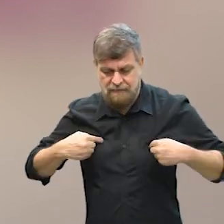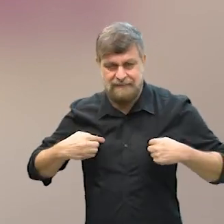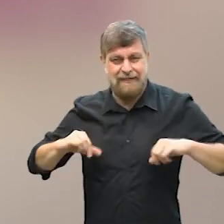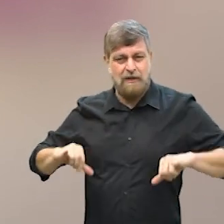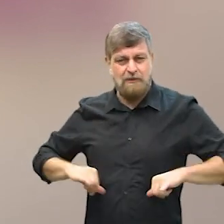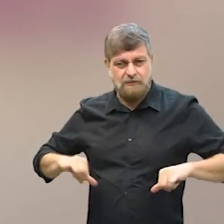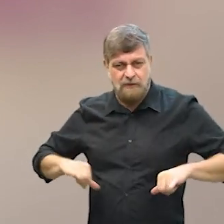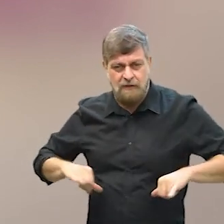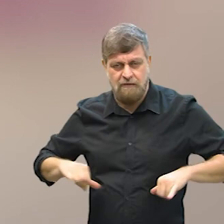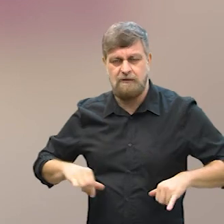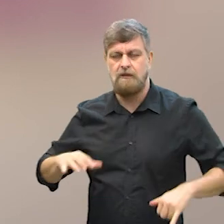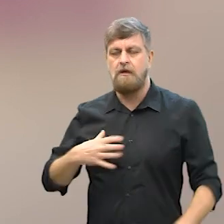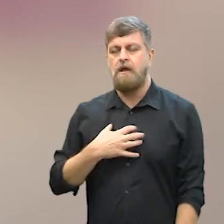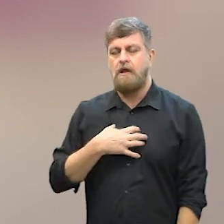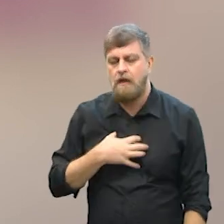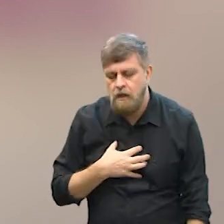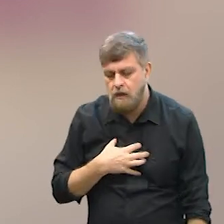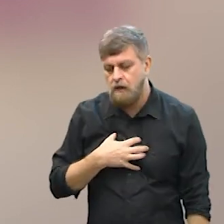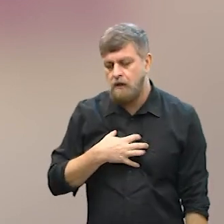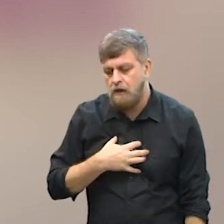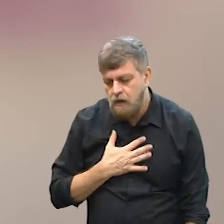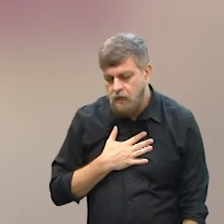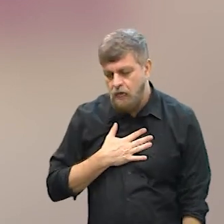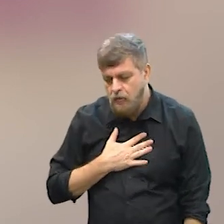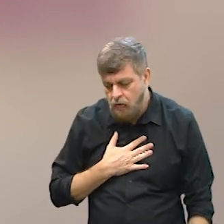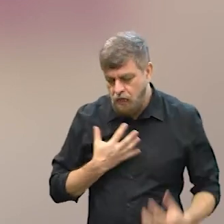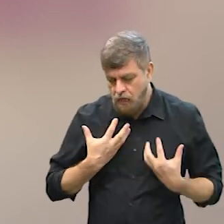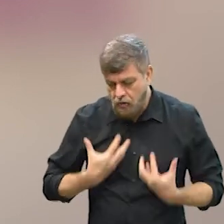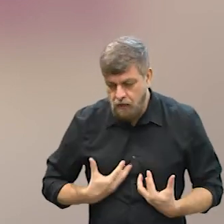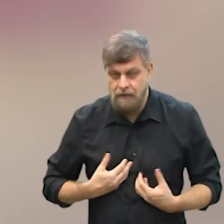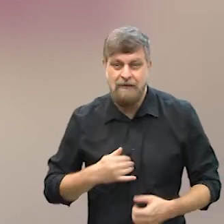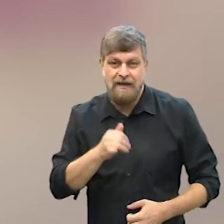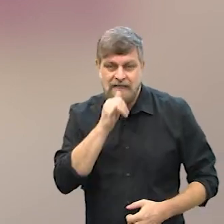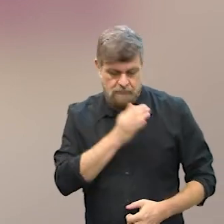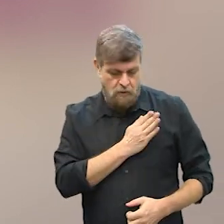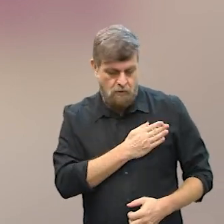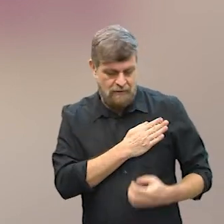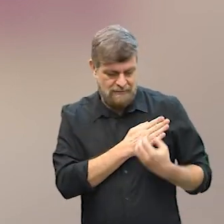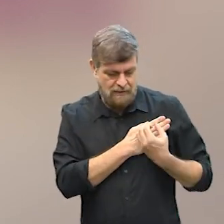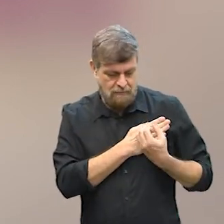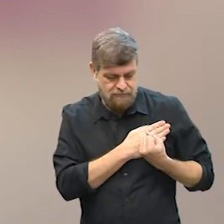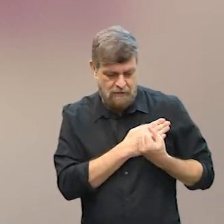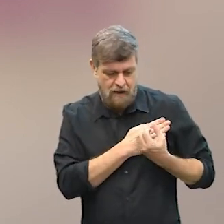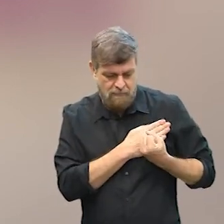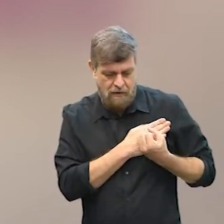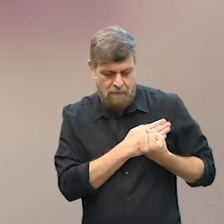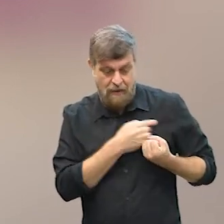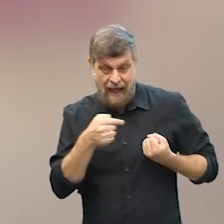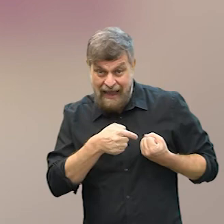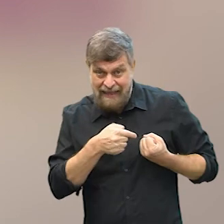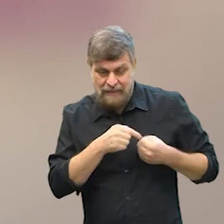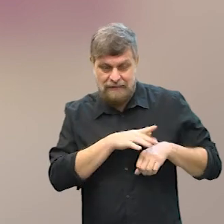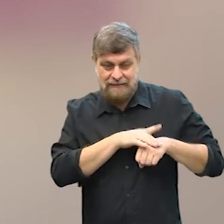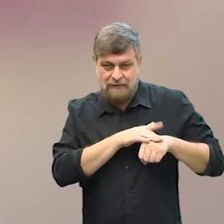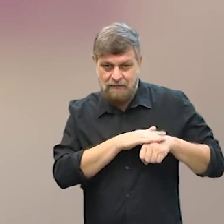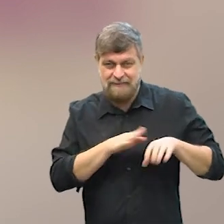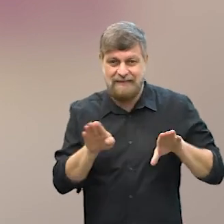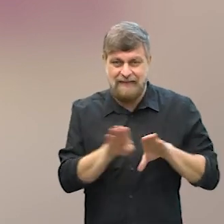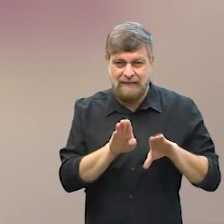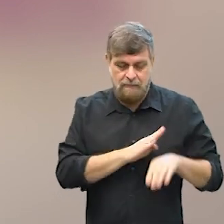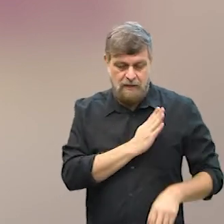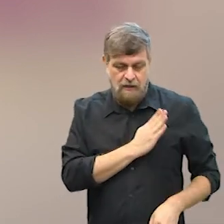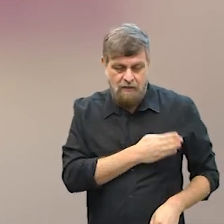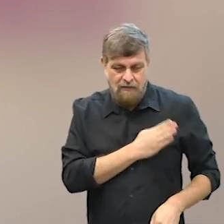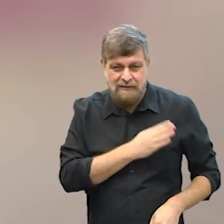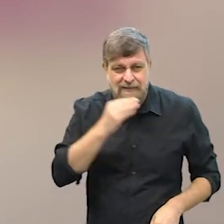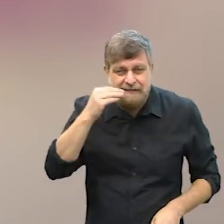resistência do paciente aos esforços, né? Doenças de válvulas cardíacas, válvula aórtica, válvula mitral, e a insuficiência